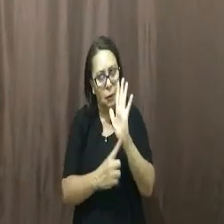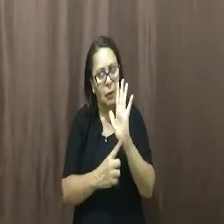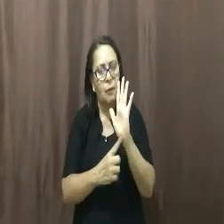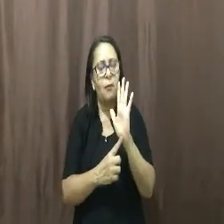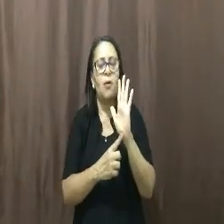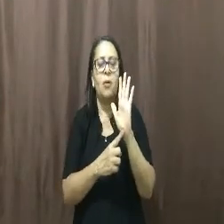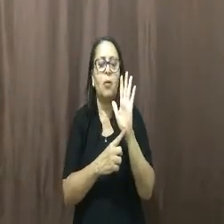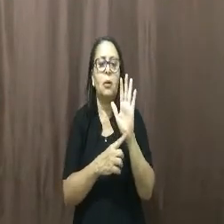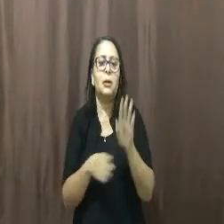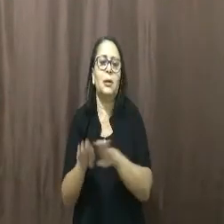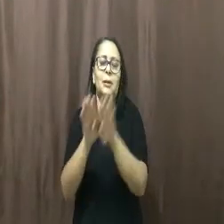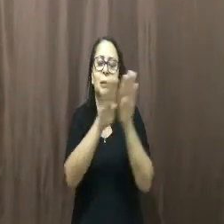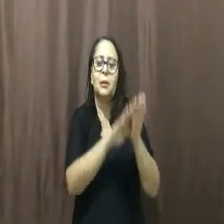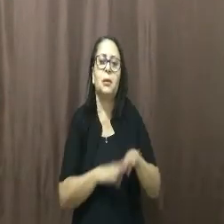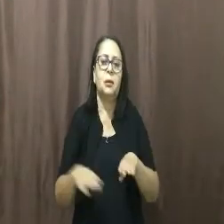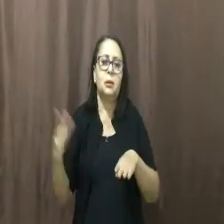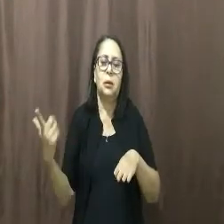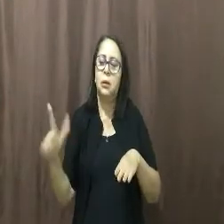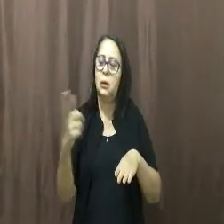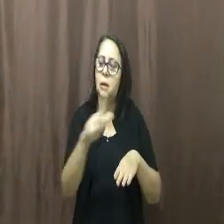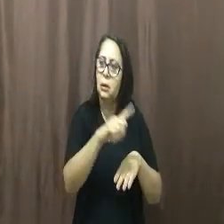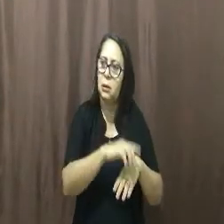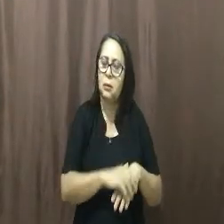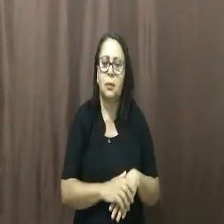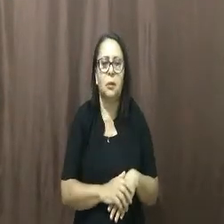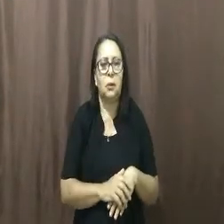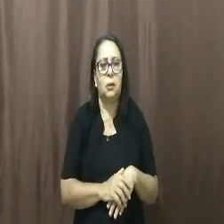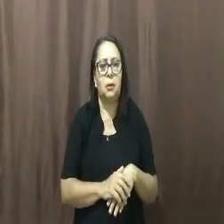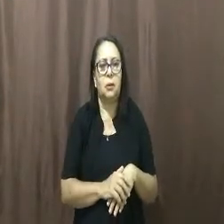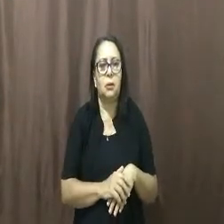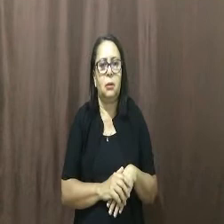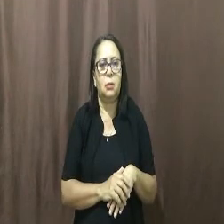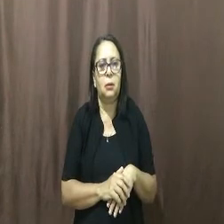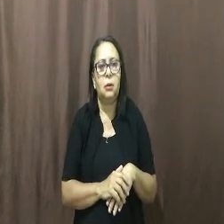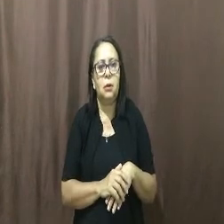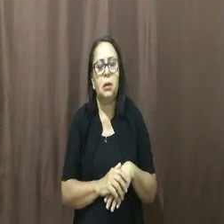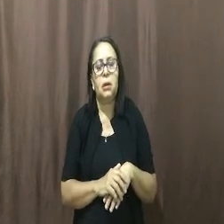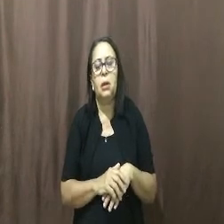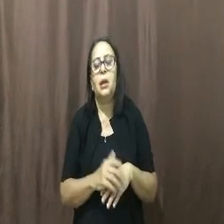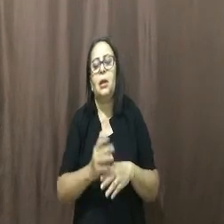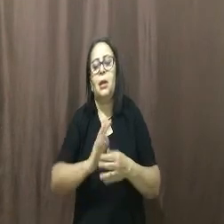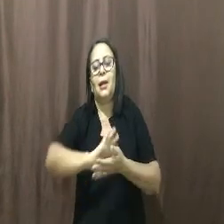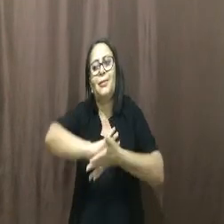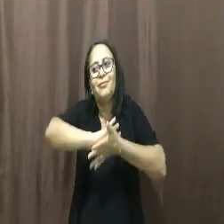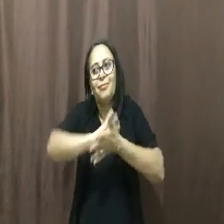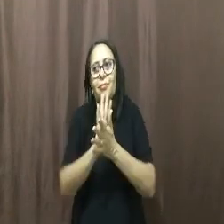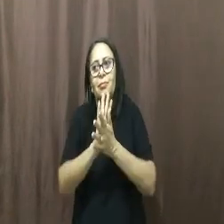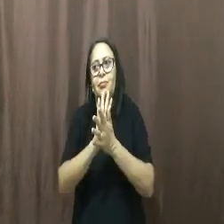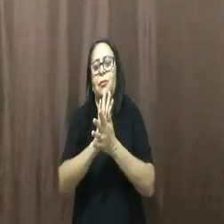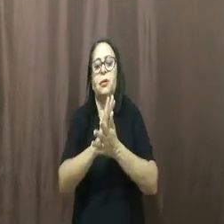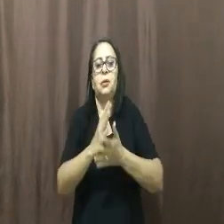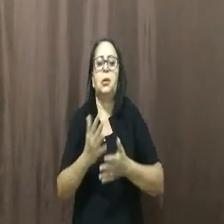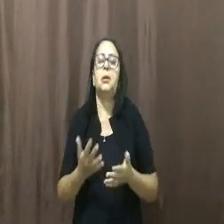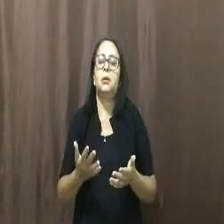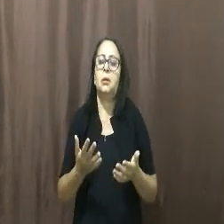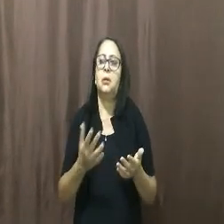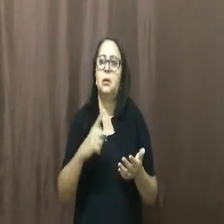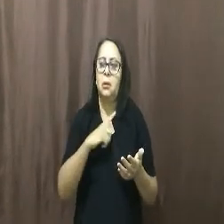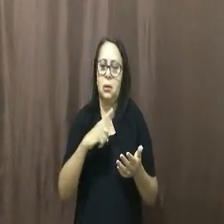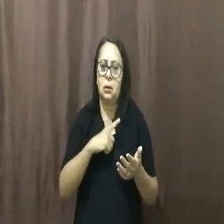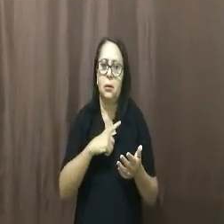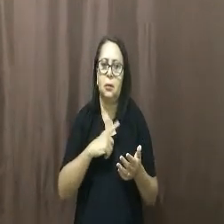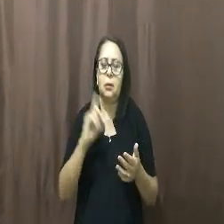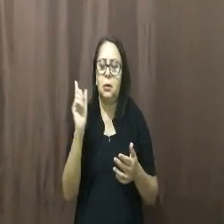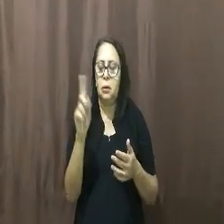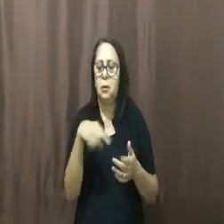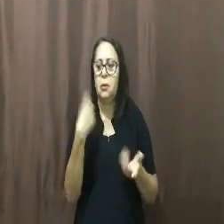essa situação de desigualdade, toda essa situação de exclusão. Então,